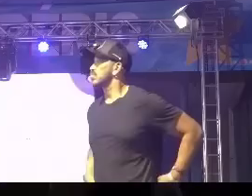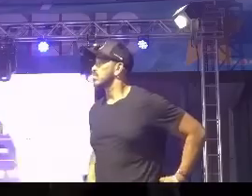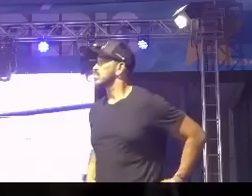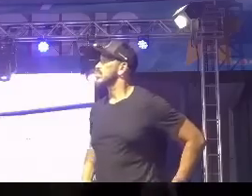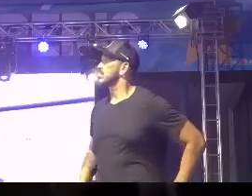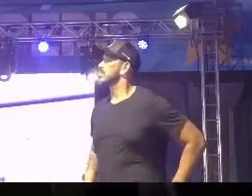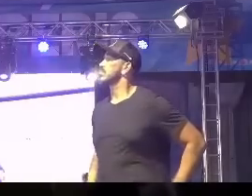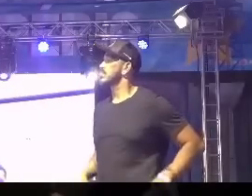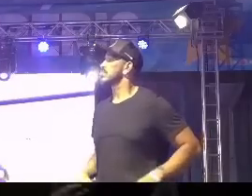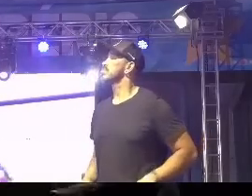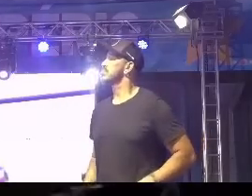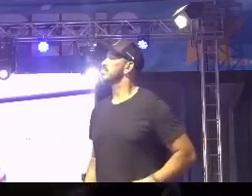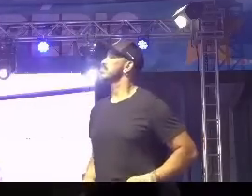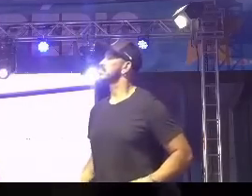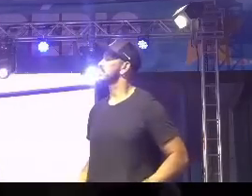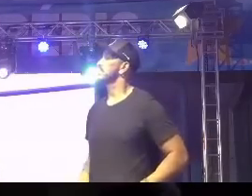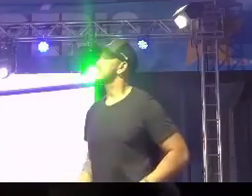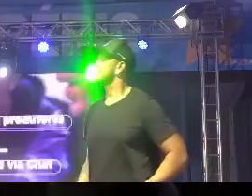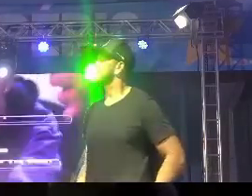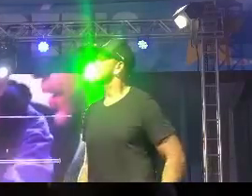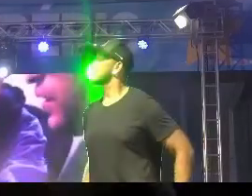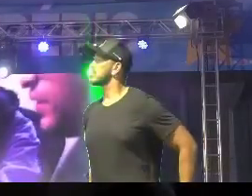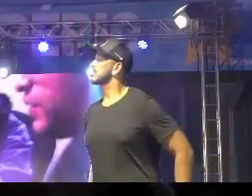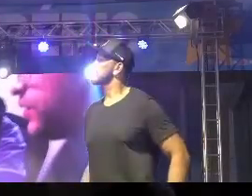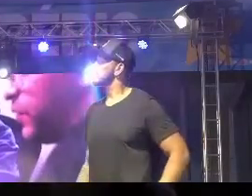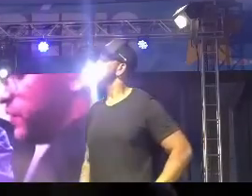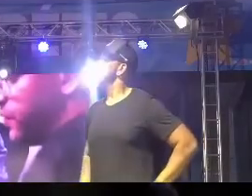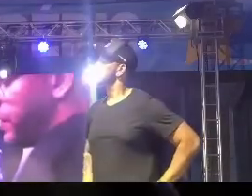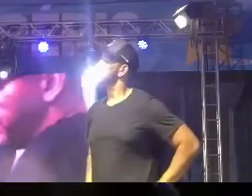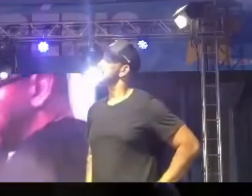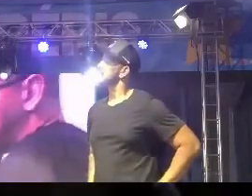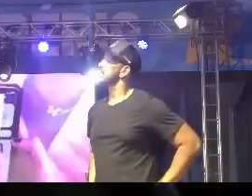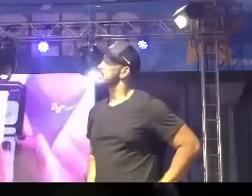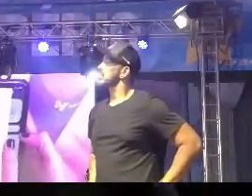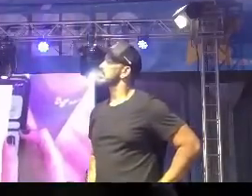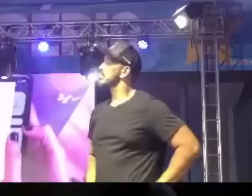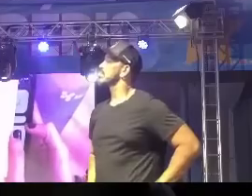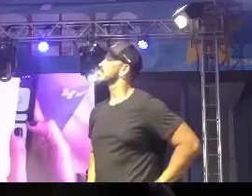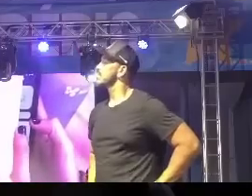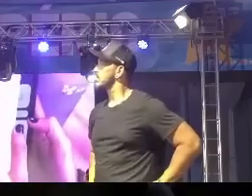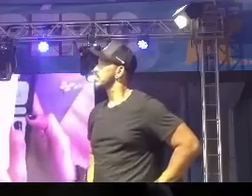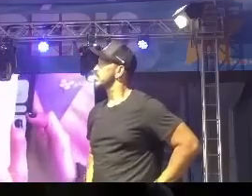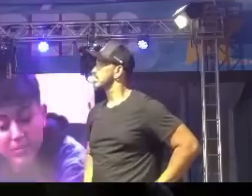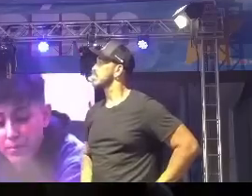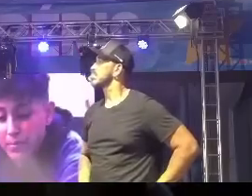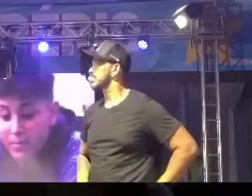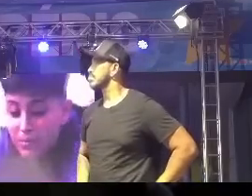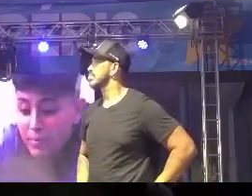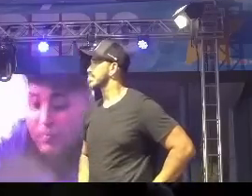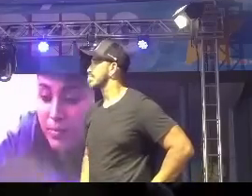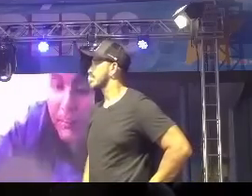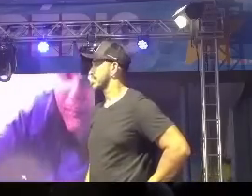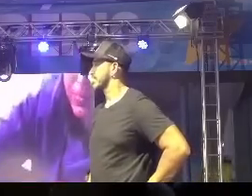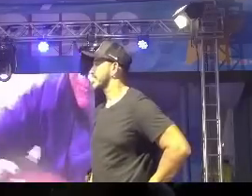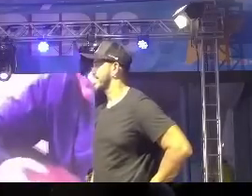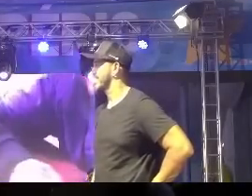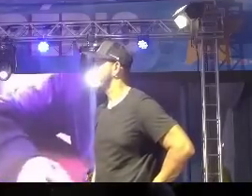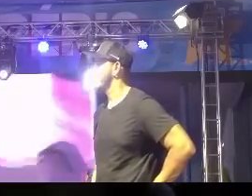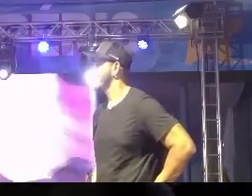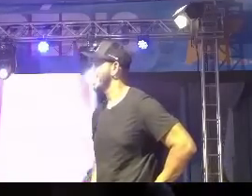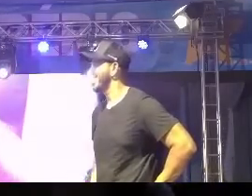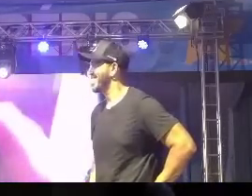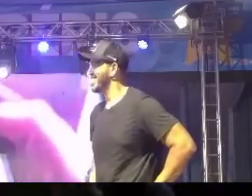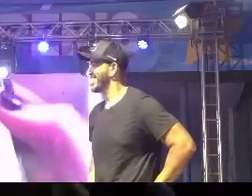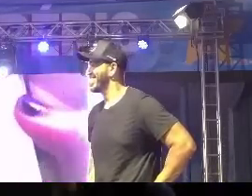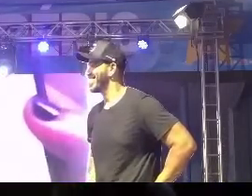que o Prada acabou com você Com certeza tá ligado que agora é sem caô Eu sou um putejão de gás Quando eu explodi o Brasil inteiro